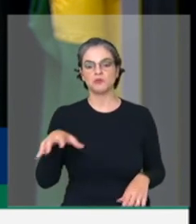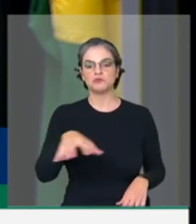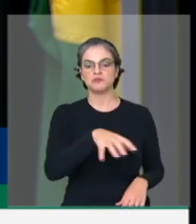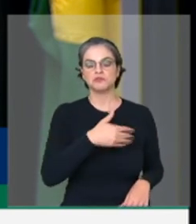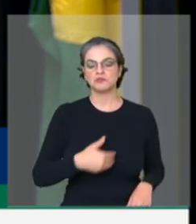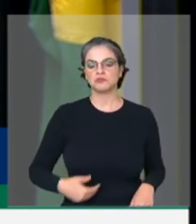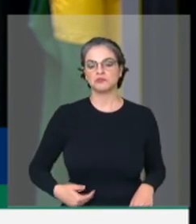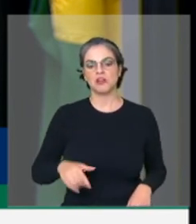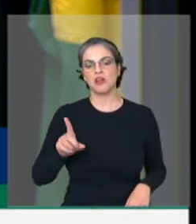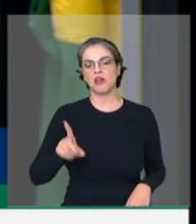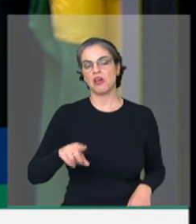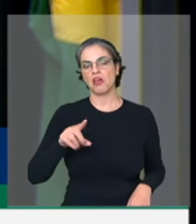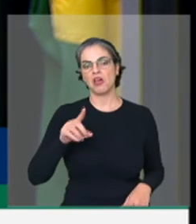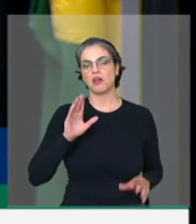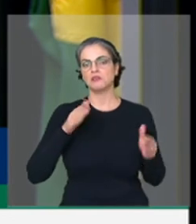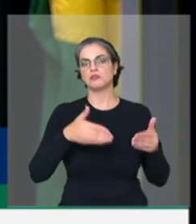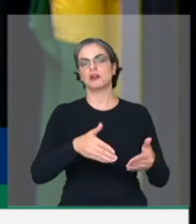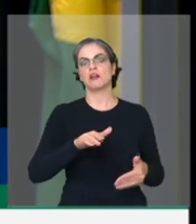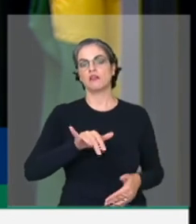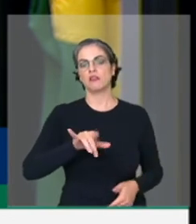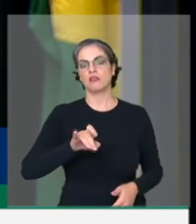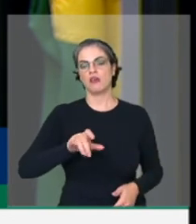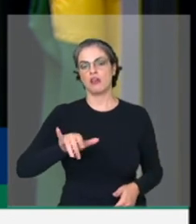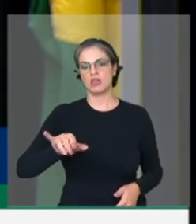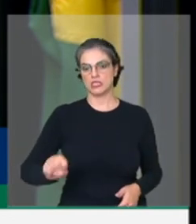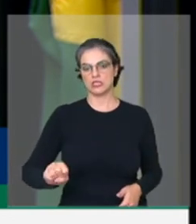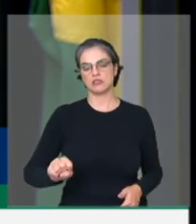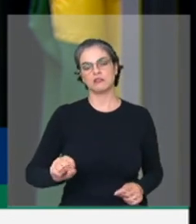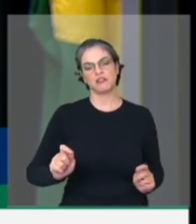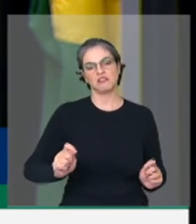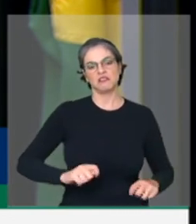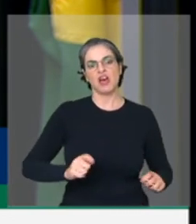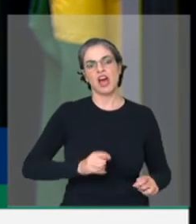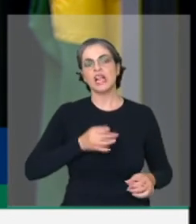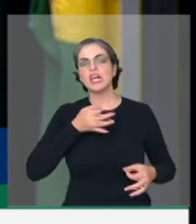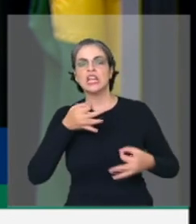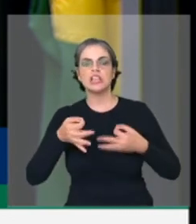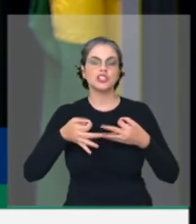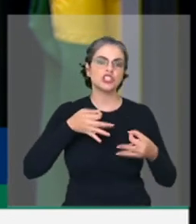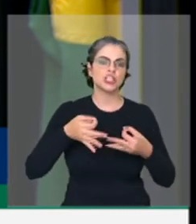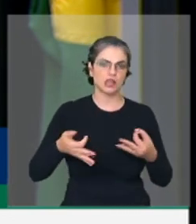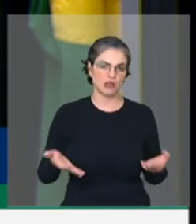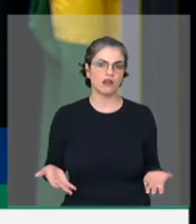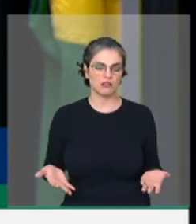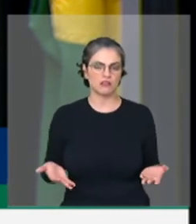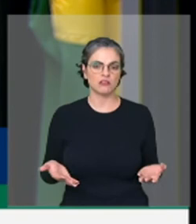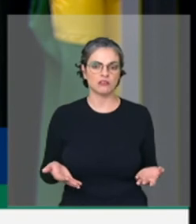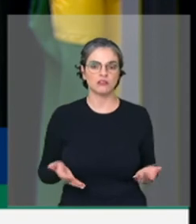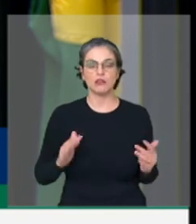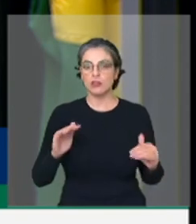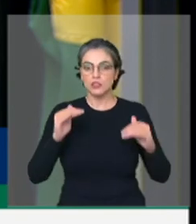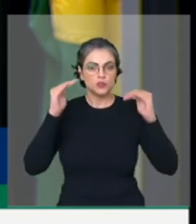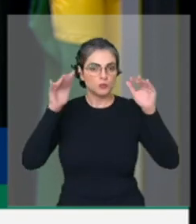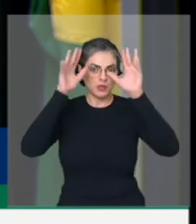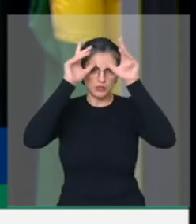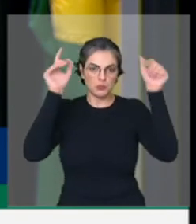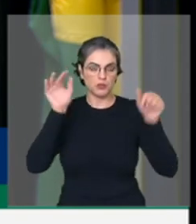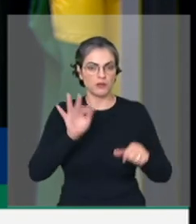frequência, sobram motivos para críticas que, de acordo com a própria jurisprudência do Supremo Tribunal